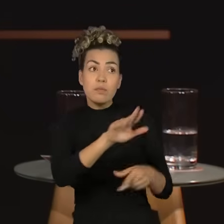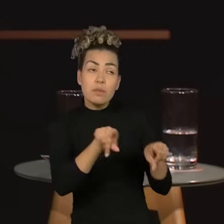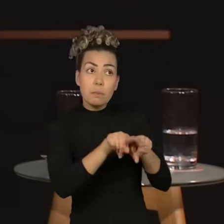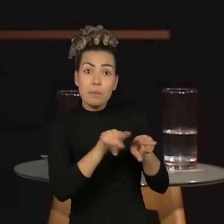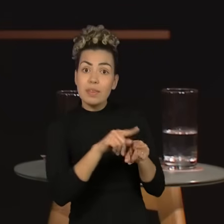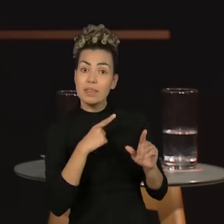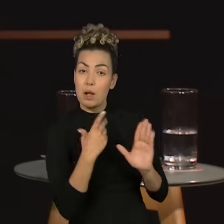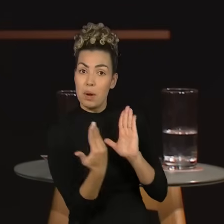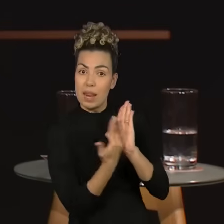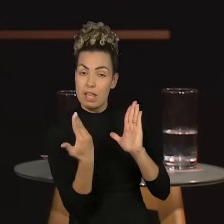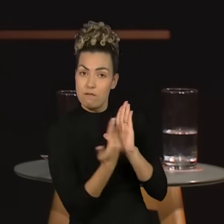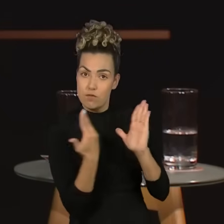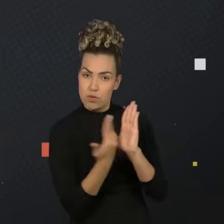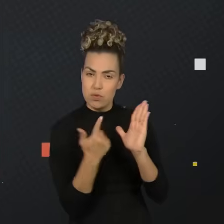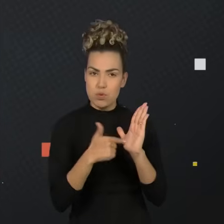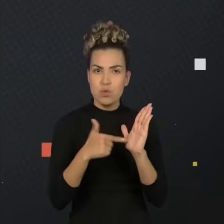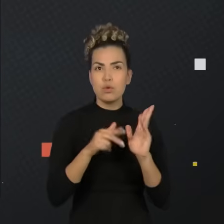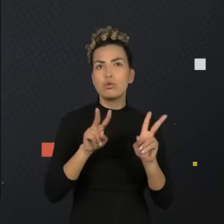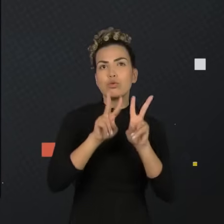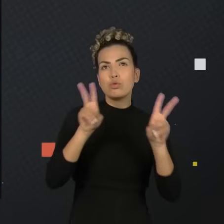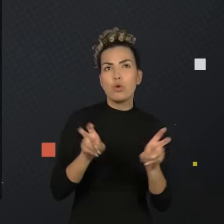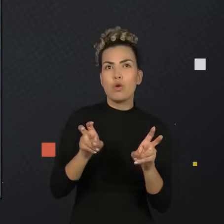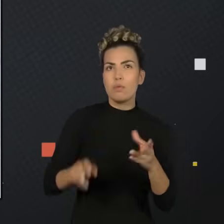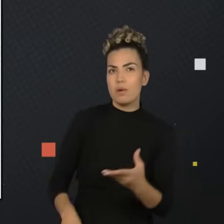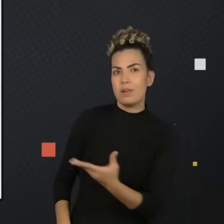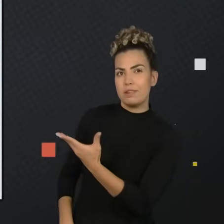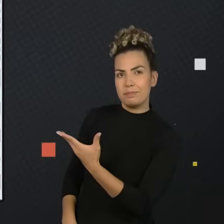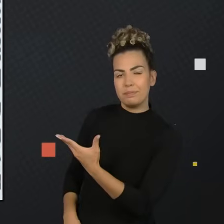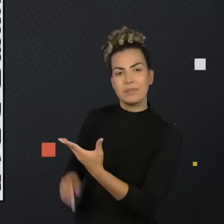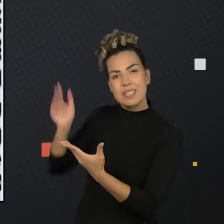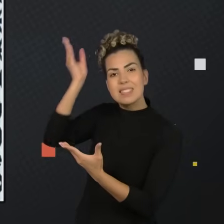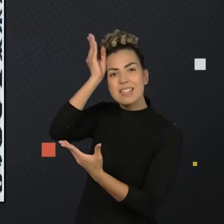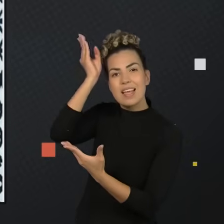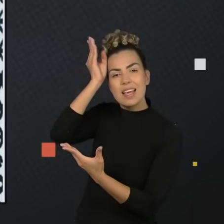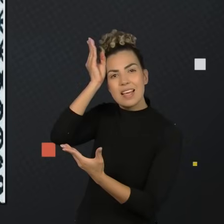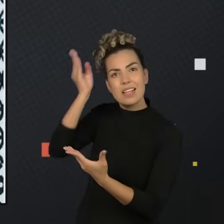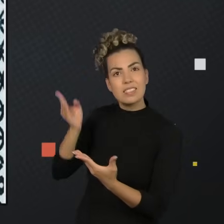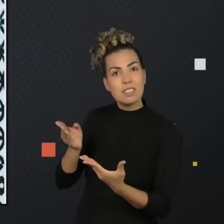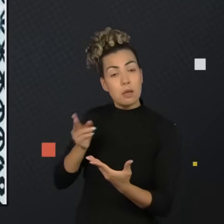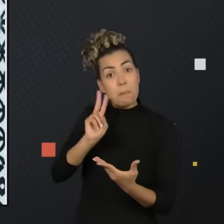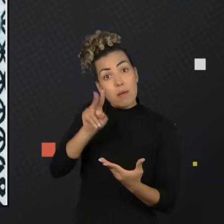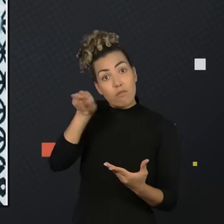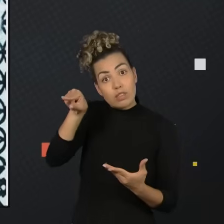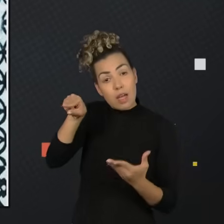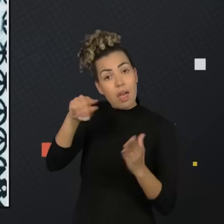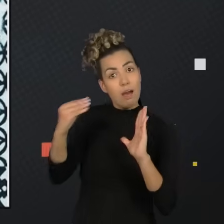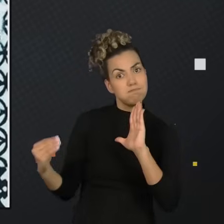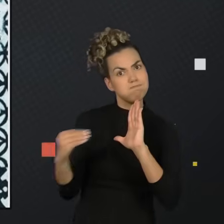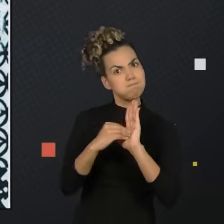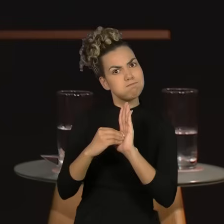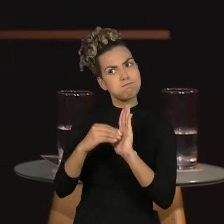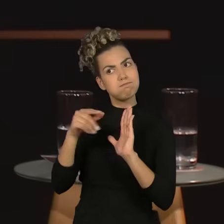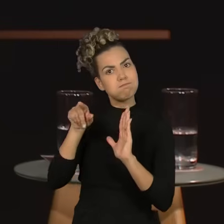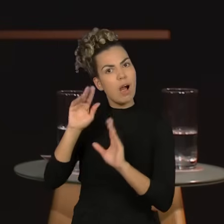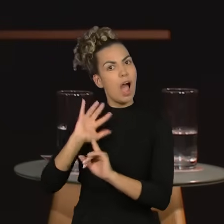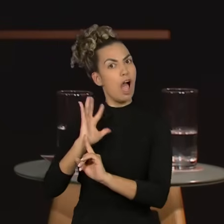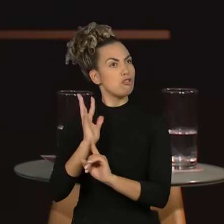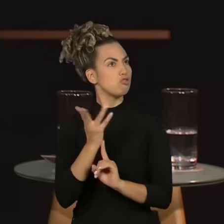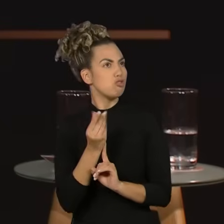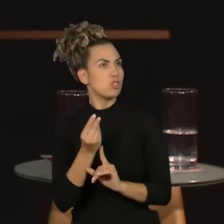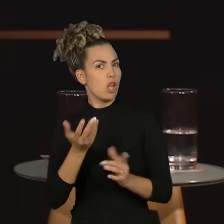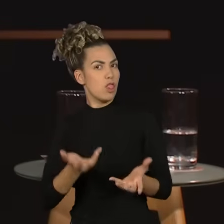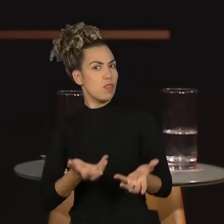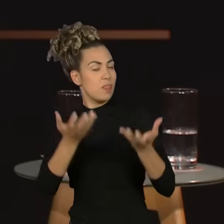da Edições Sesc sobre o grupo Pó de Minoga, onde você praticamente foi revelado como o grande artista que se tornou,